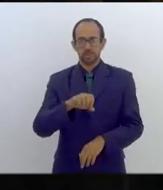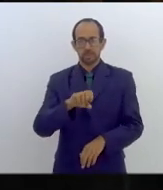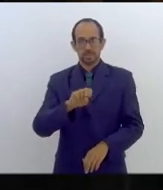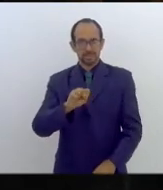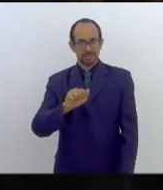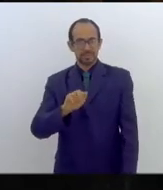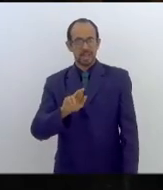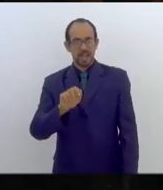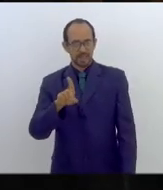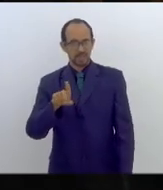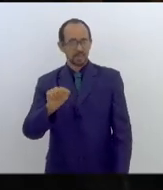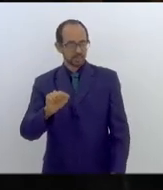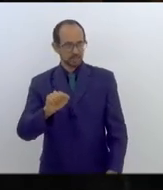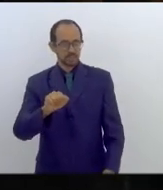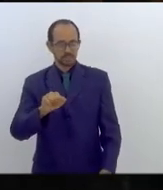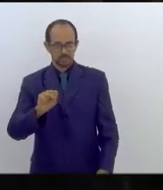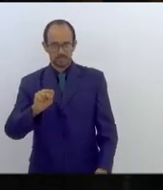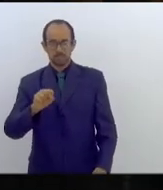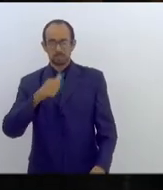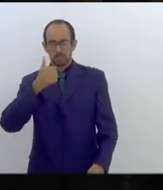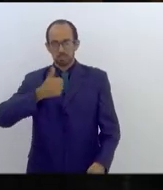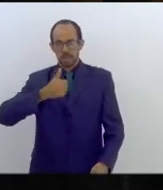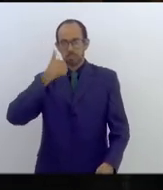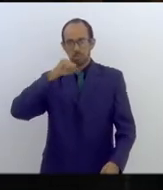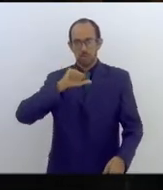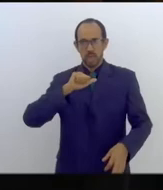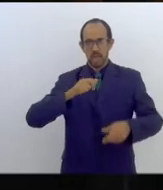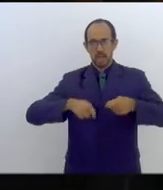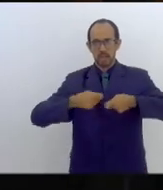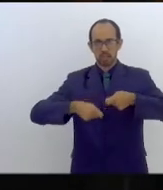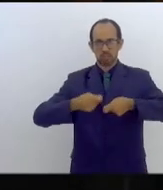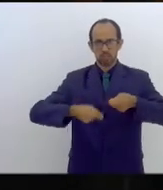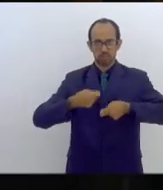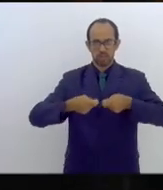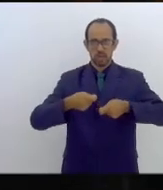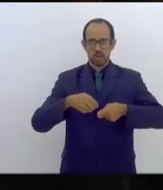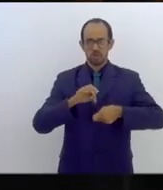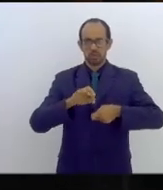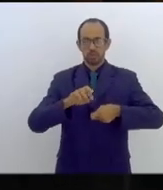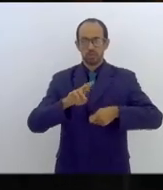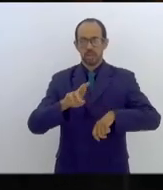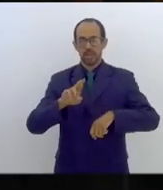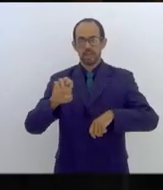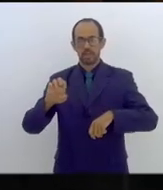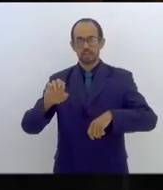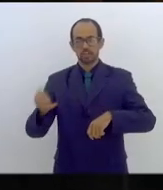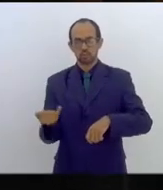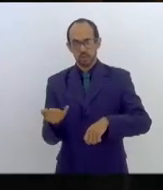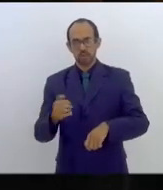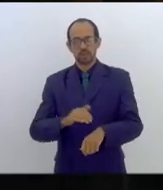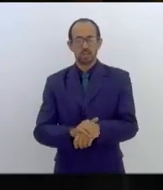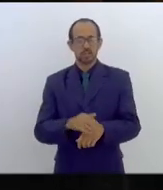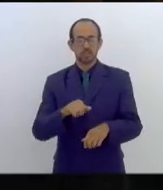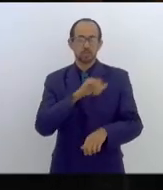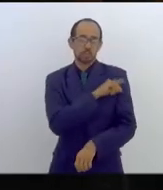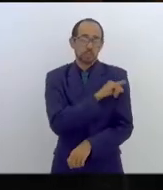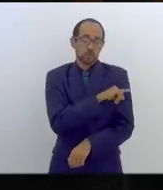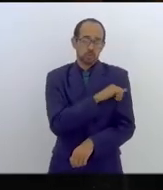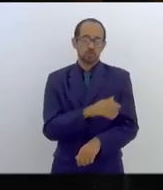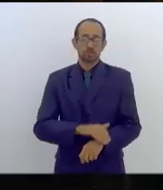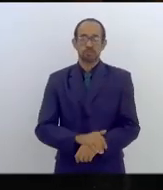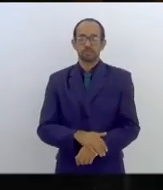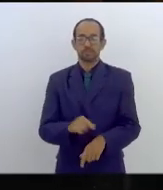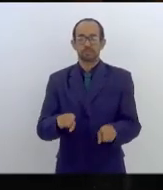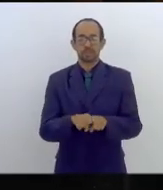presidente dirigiu o Tribunal Regional Eleitoral do Rio de Janeiro Antônio Rita vergetti que além de uma excelente